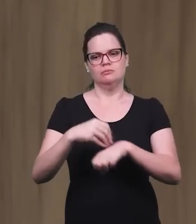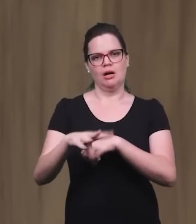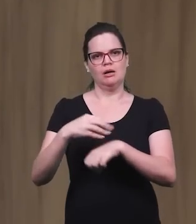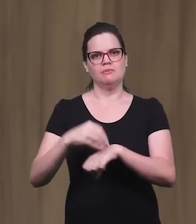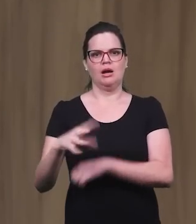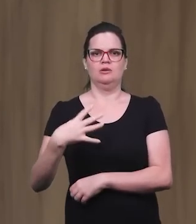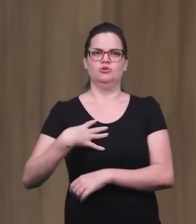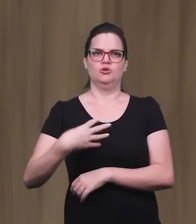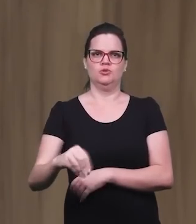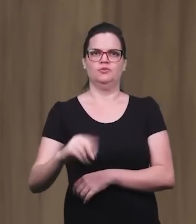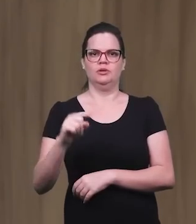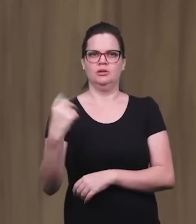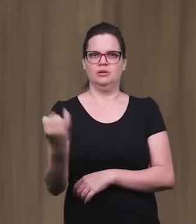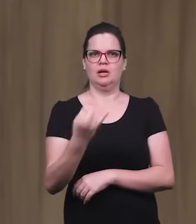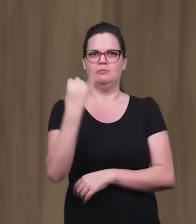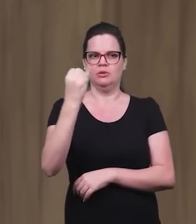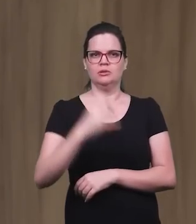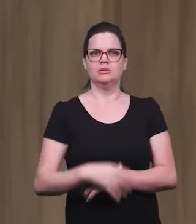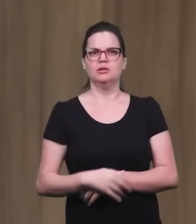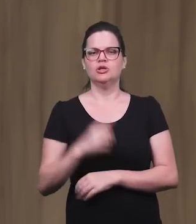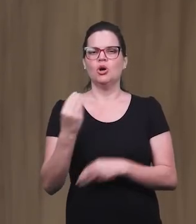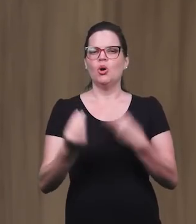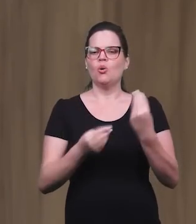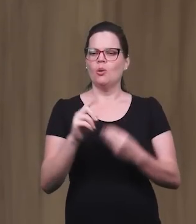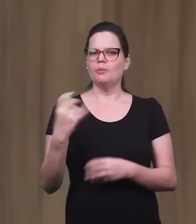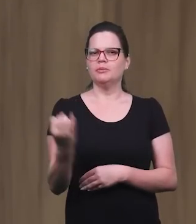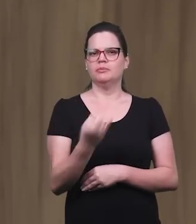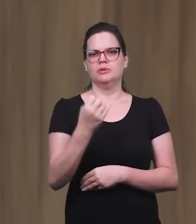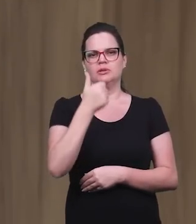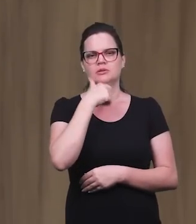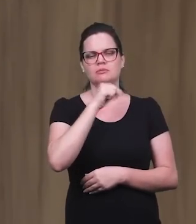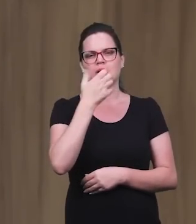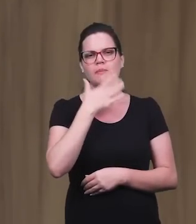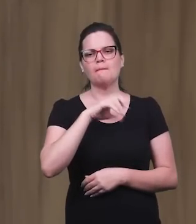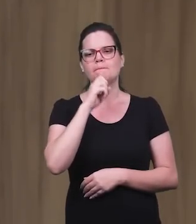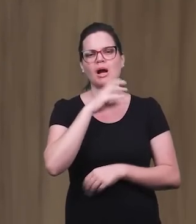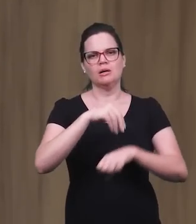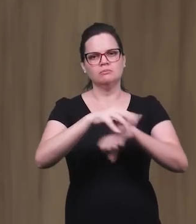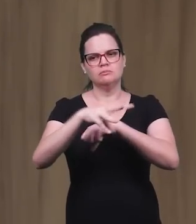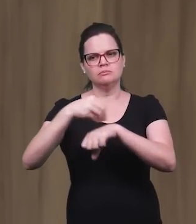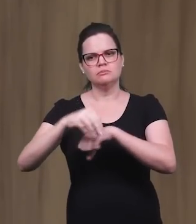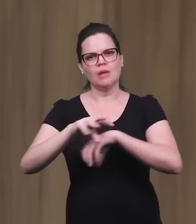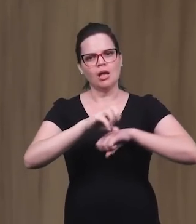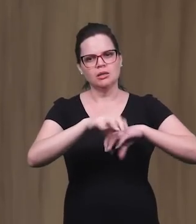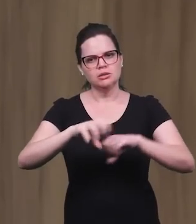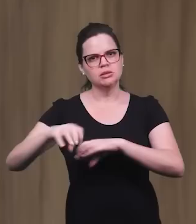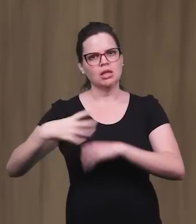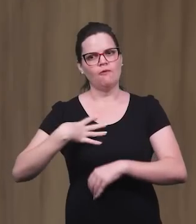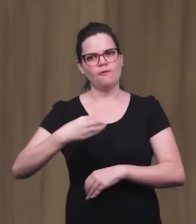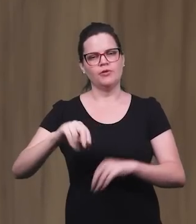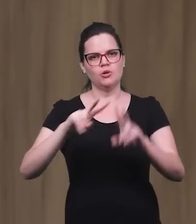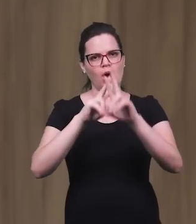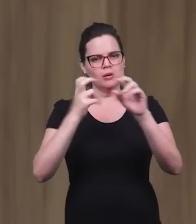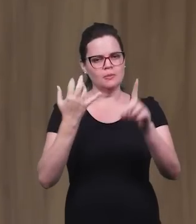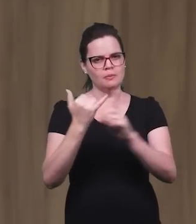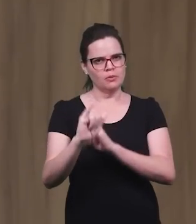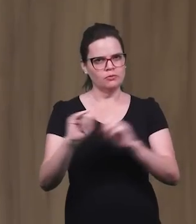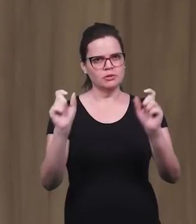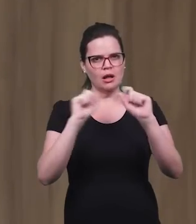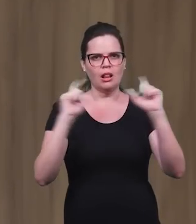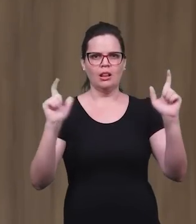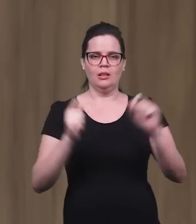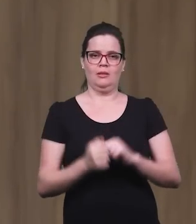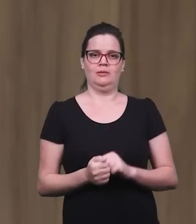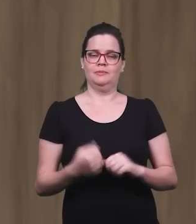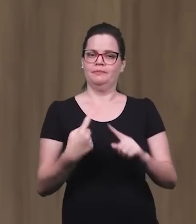como é importante... Com fatos proféticos. Os pais estão alertando os filhos sobre o momento profético, né, que o mundo vive, né? Não é? Agora, eu gostaria de lembrar,